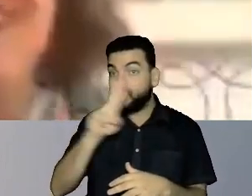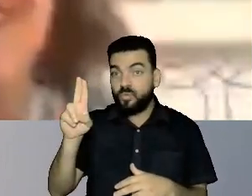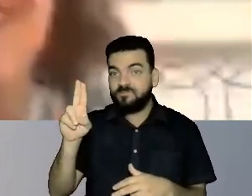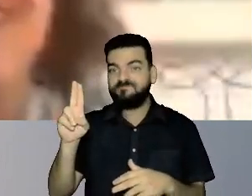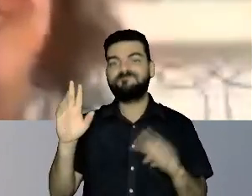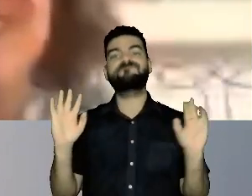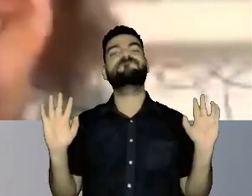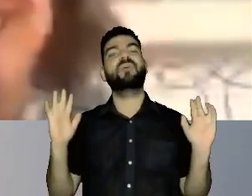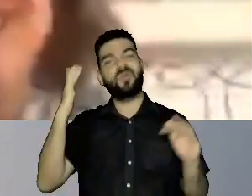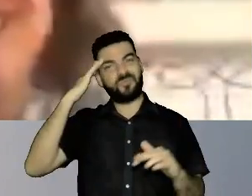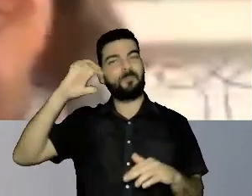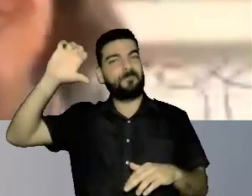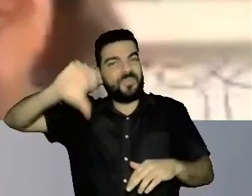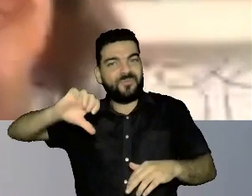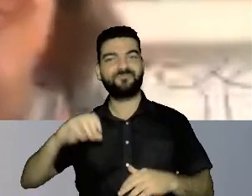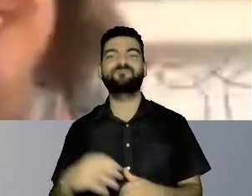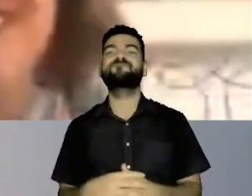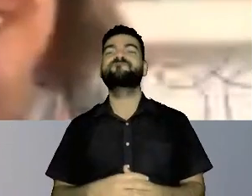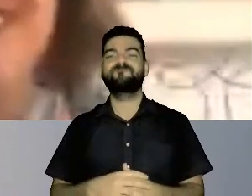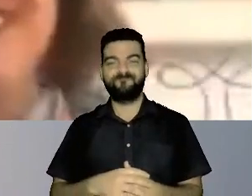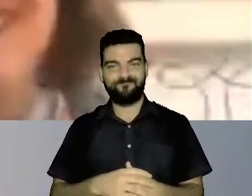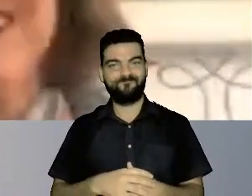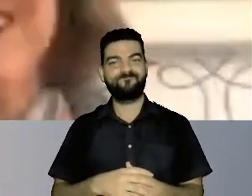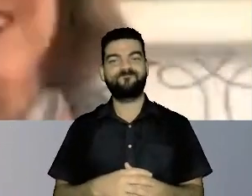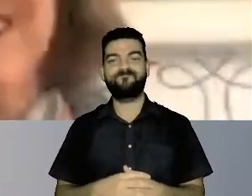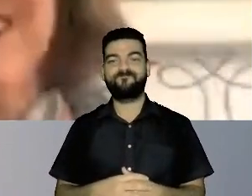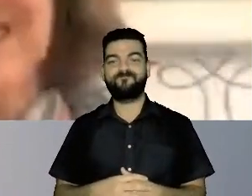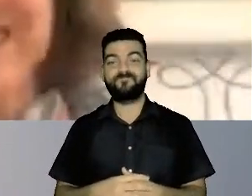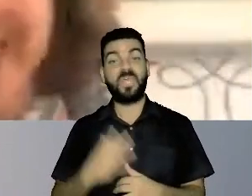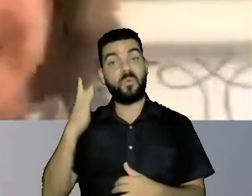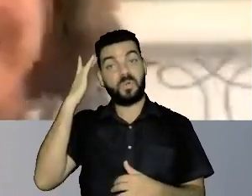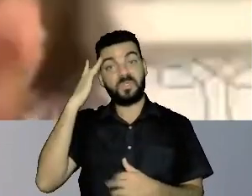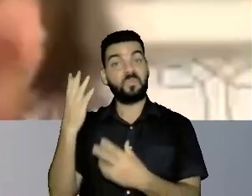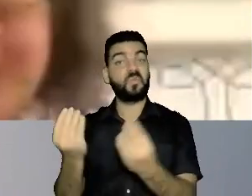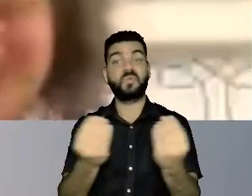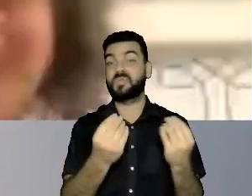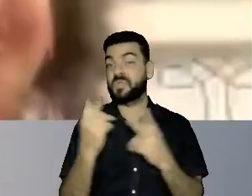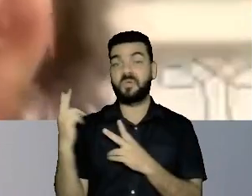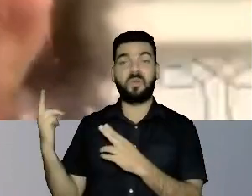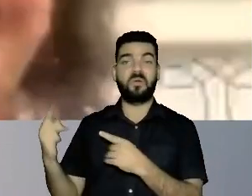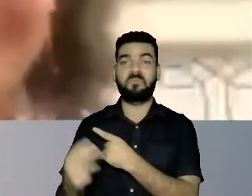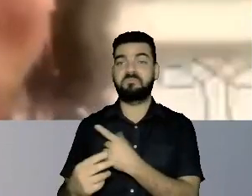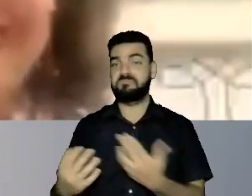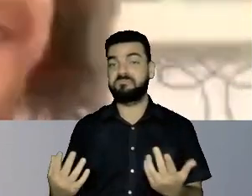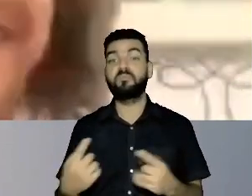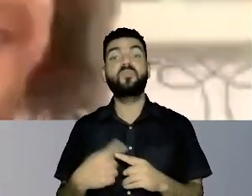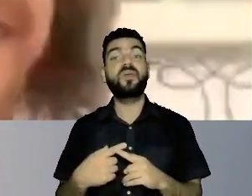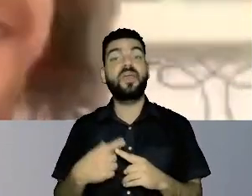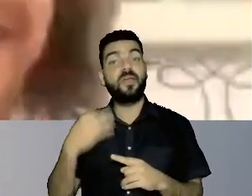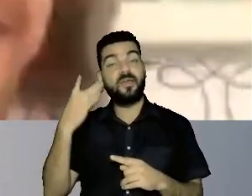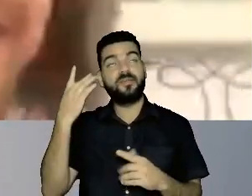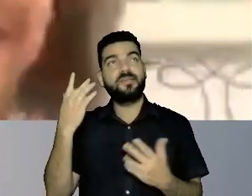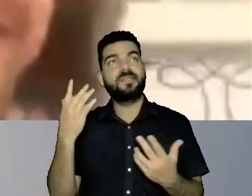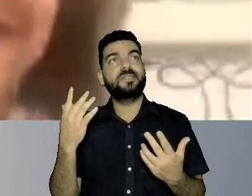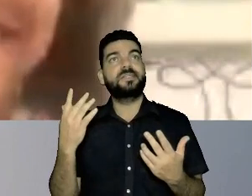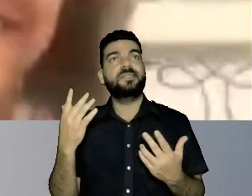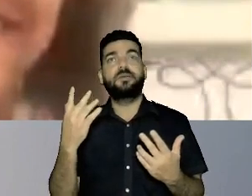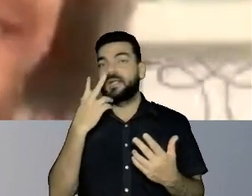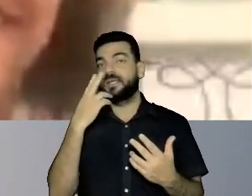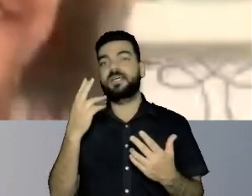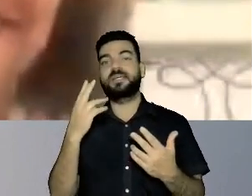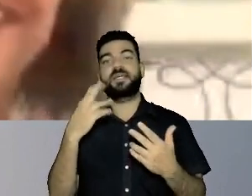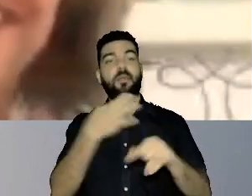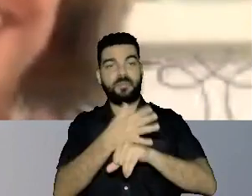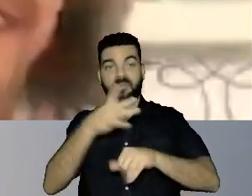em todos os universos, né? Não conseguir lembrar, isso é um sinal muito ruim, né? Isso é muito ruim, isso é